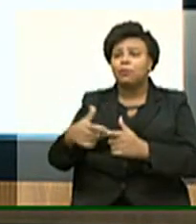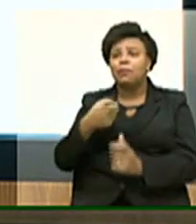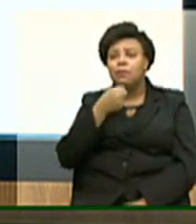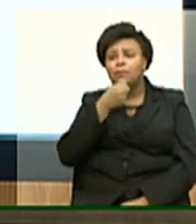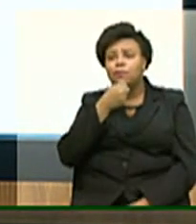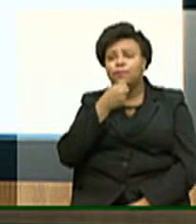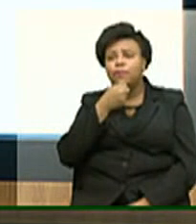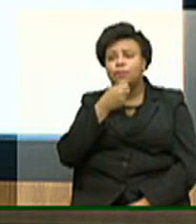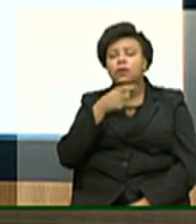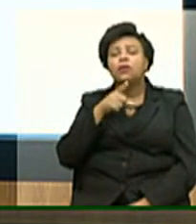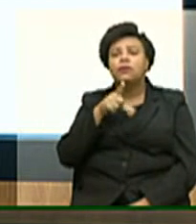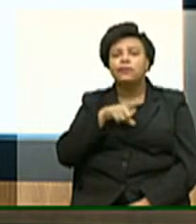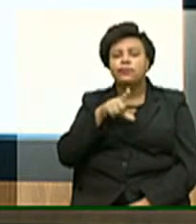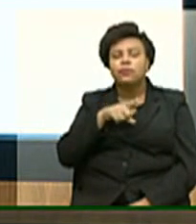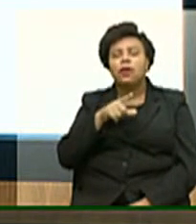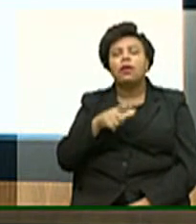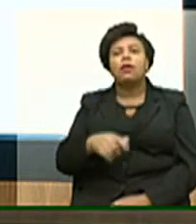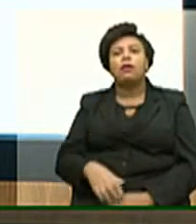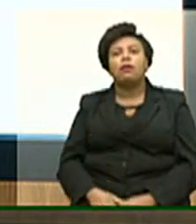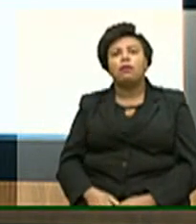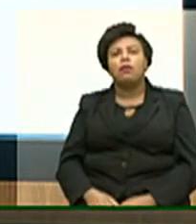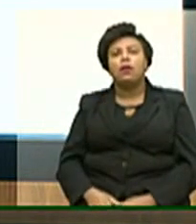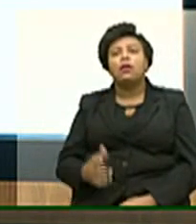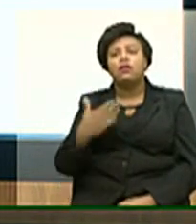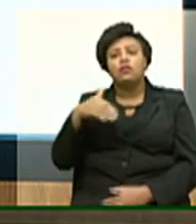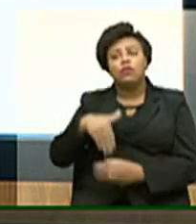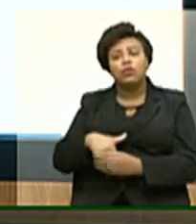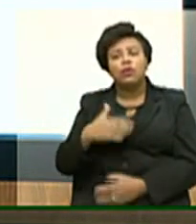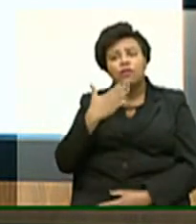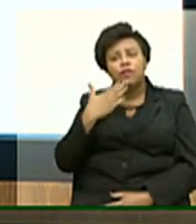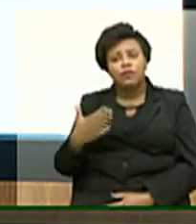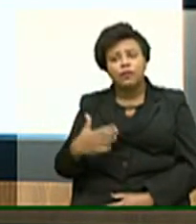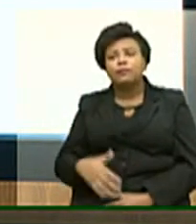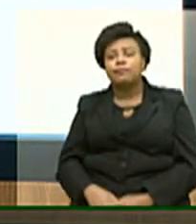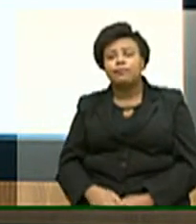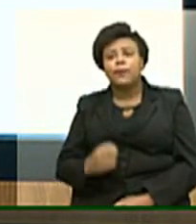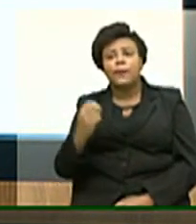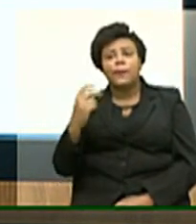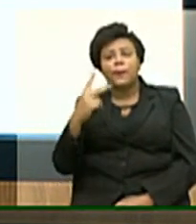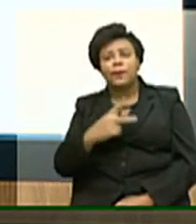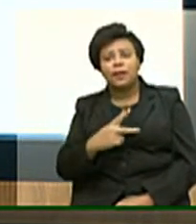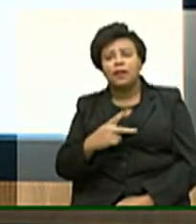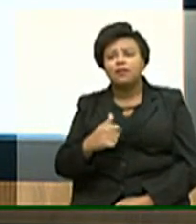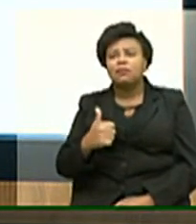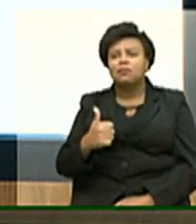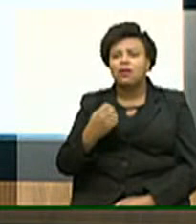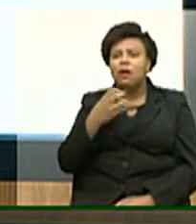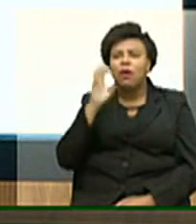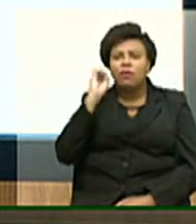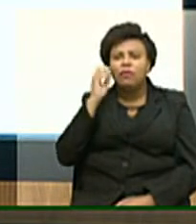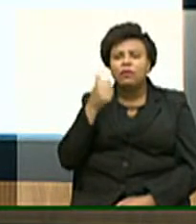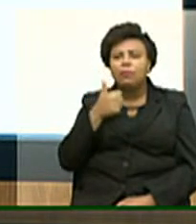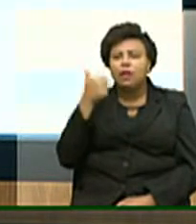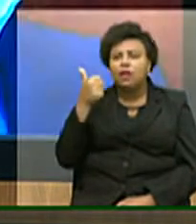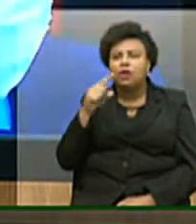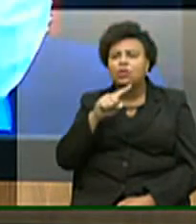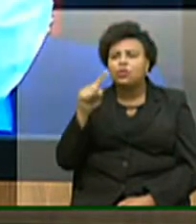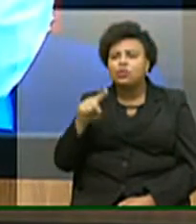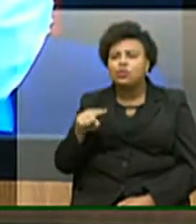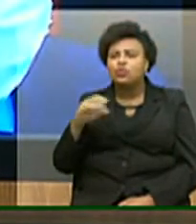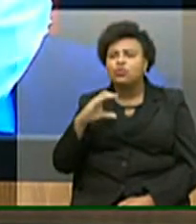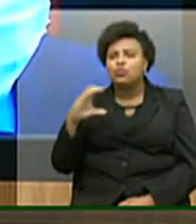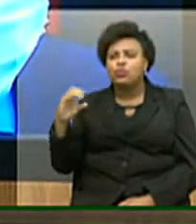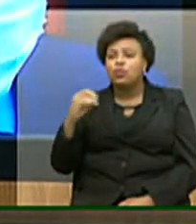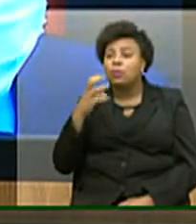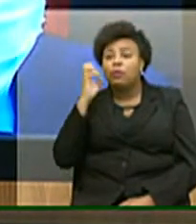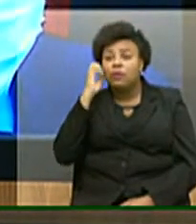microfone, mesmo que ele altere, ele votou favorável. Ok. Alô, está me ouvindo melhor agora, Zucco? Agora estamos ouvindo